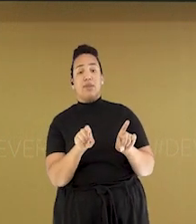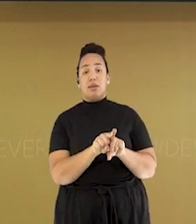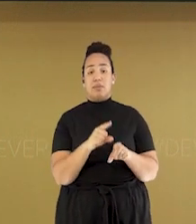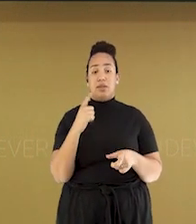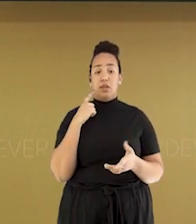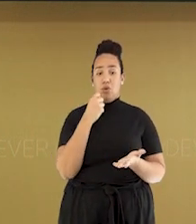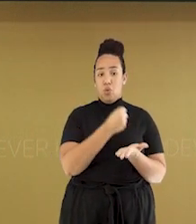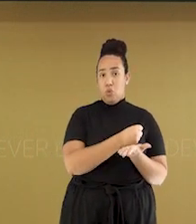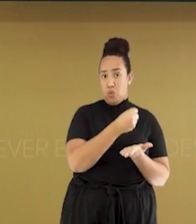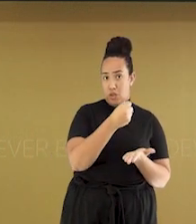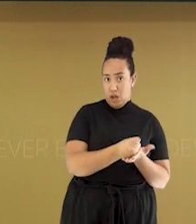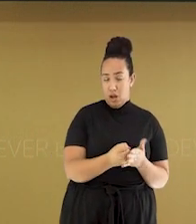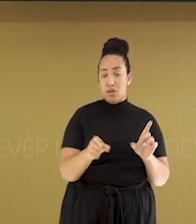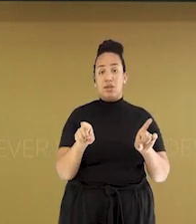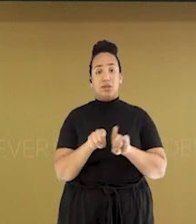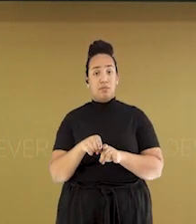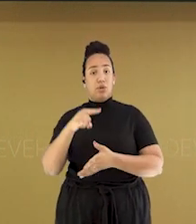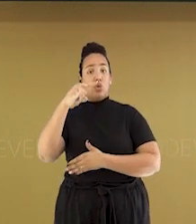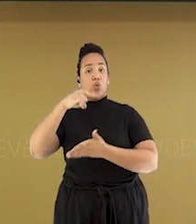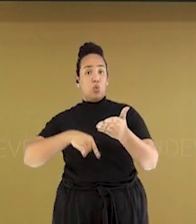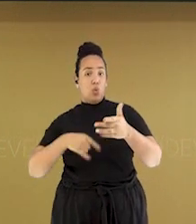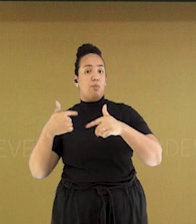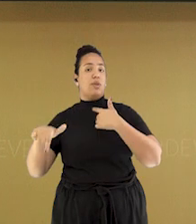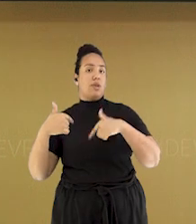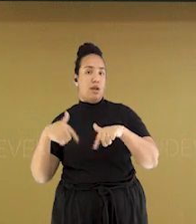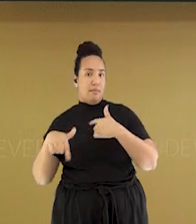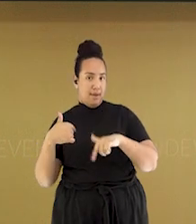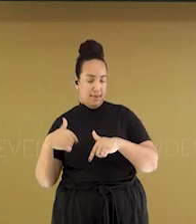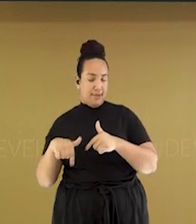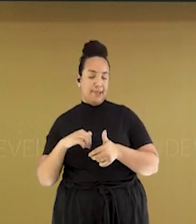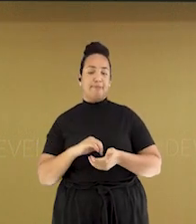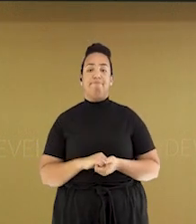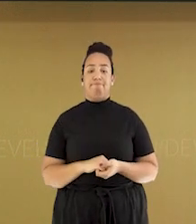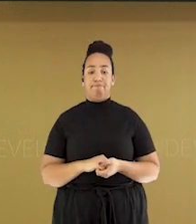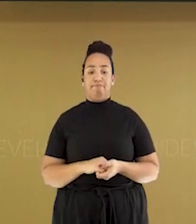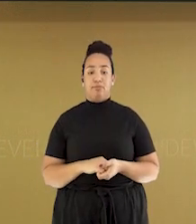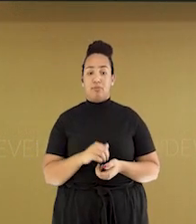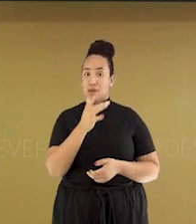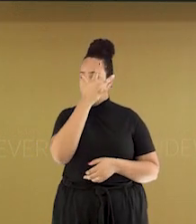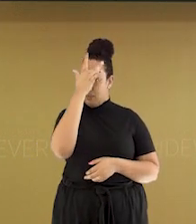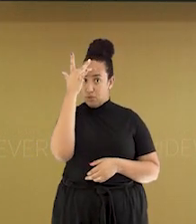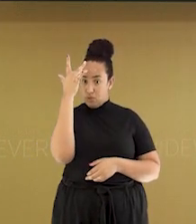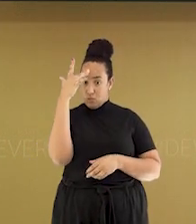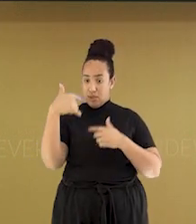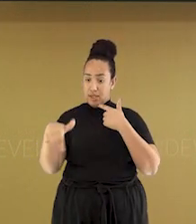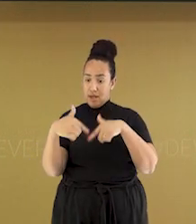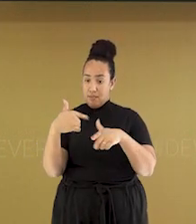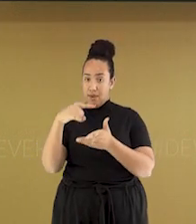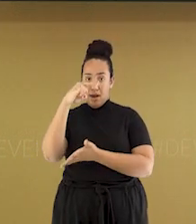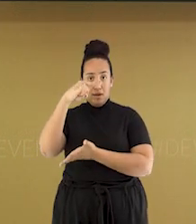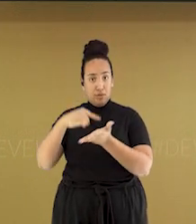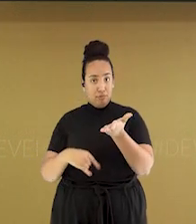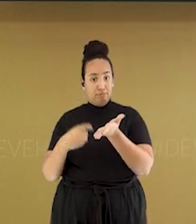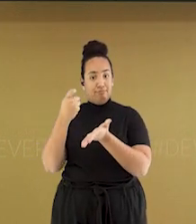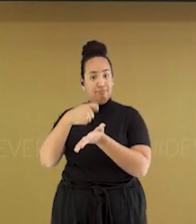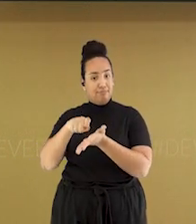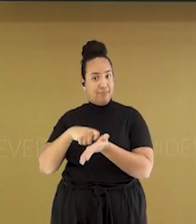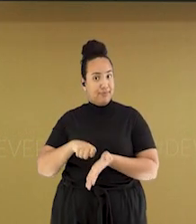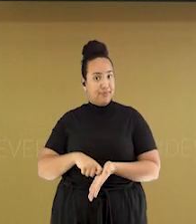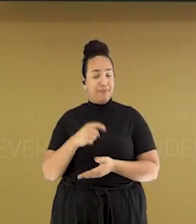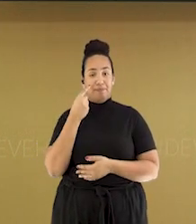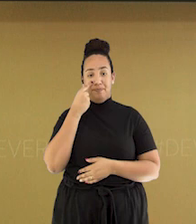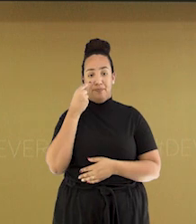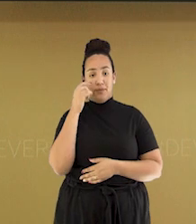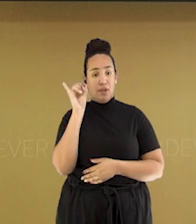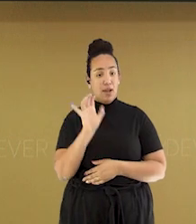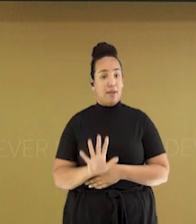o registro na carteira de trabalho. Costumamos dizer que a pessoa está trabalhando de carteira assinada. Olhem aqui na